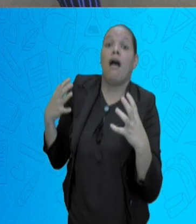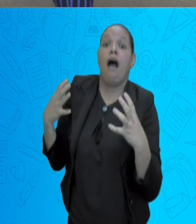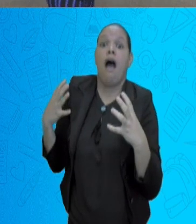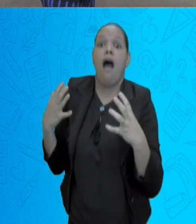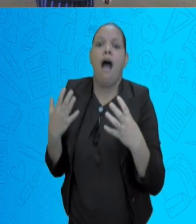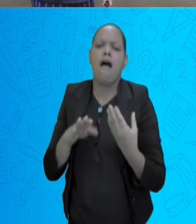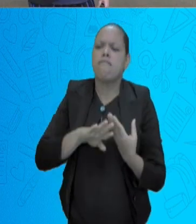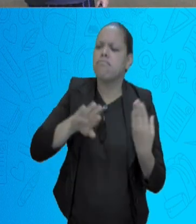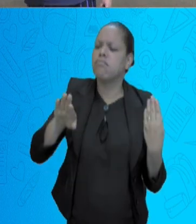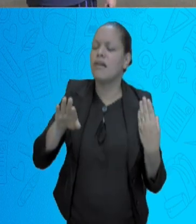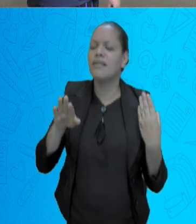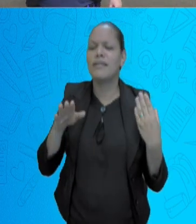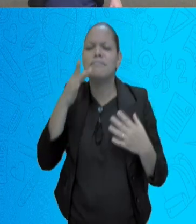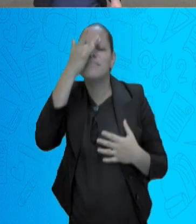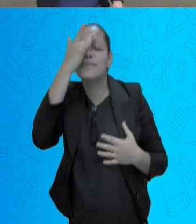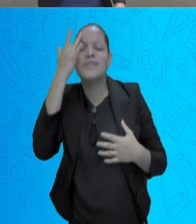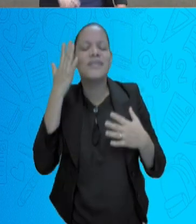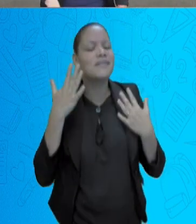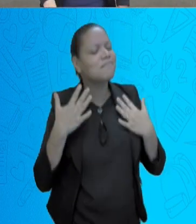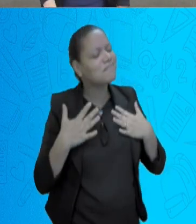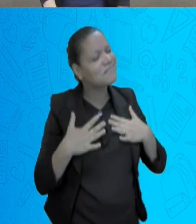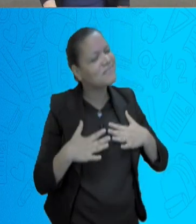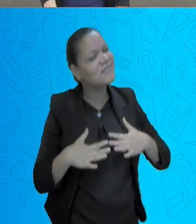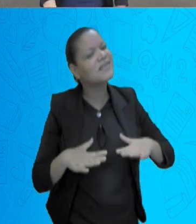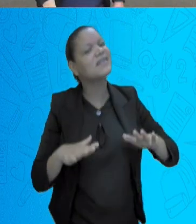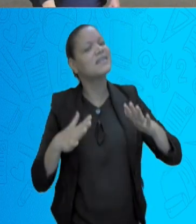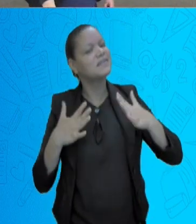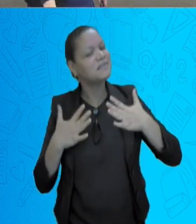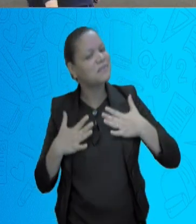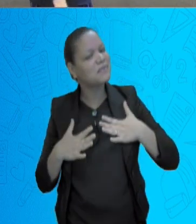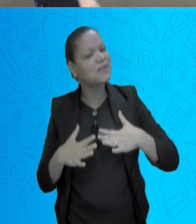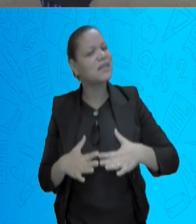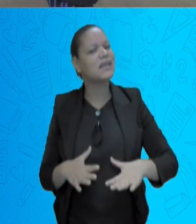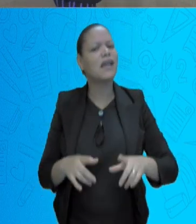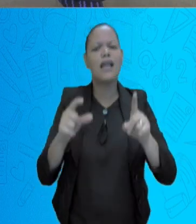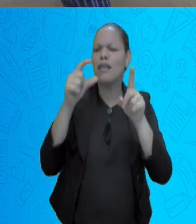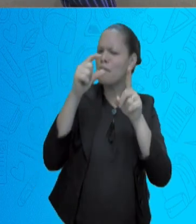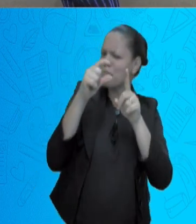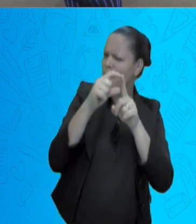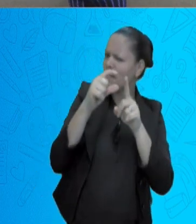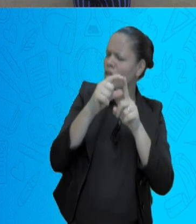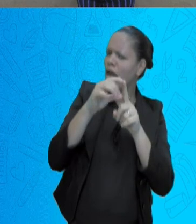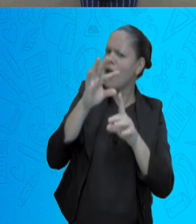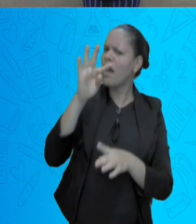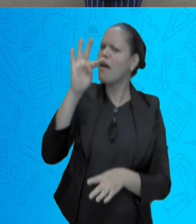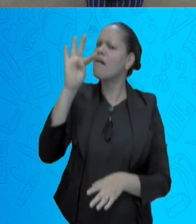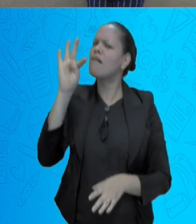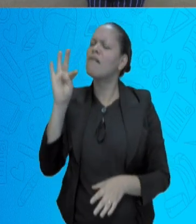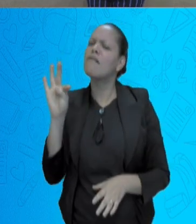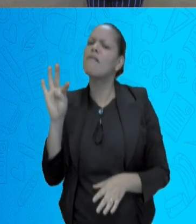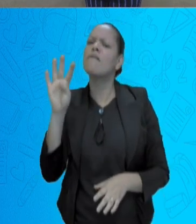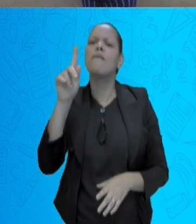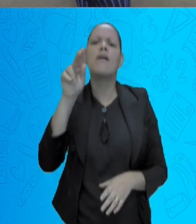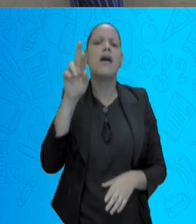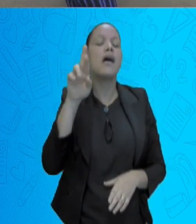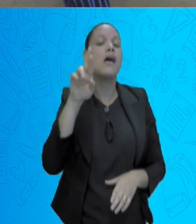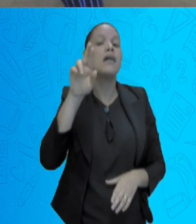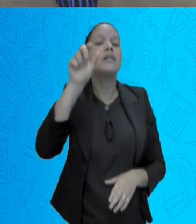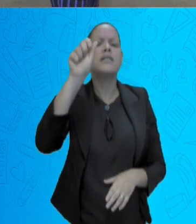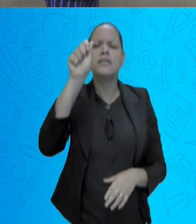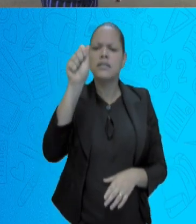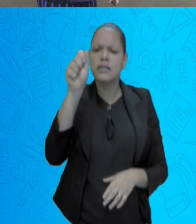E aqui tem uma pegadinha. Por que, professora? Porque o que, o I